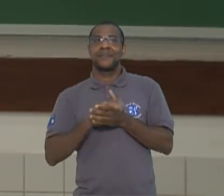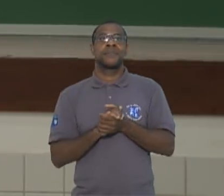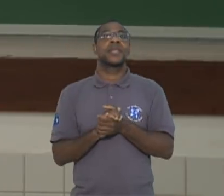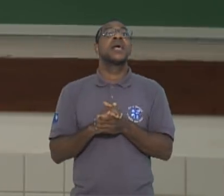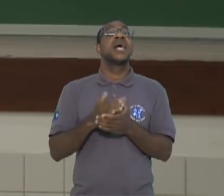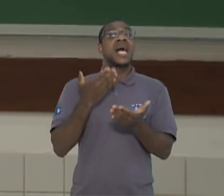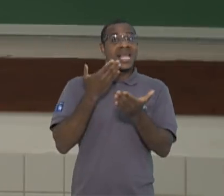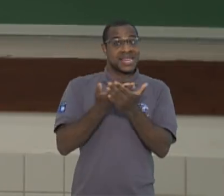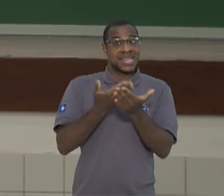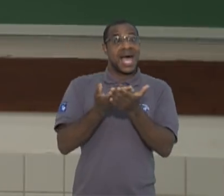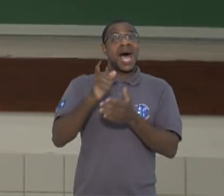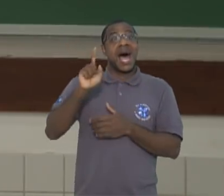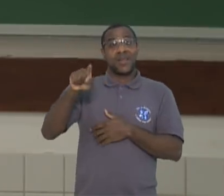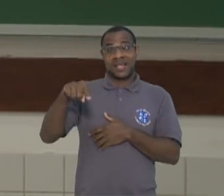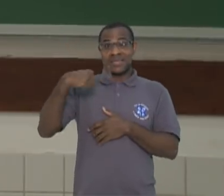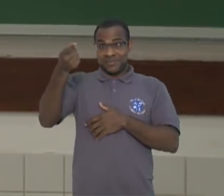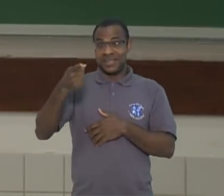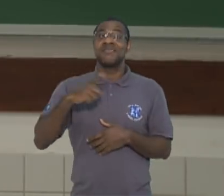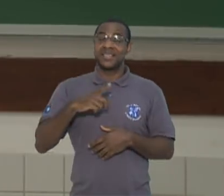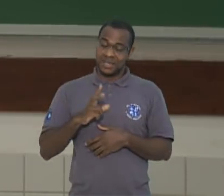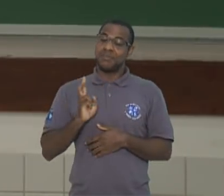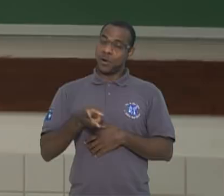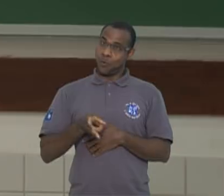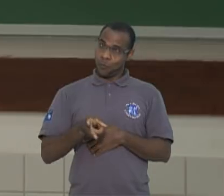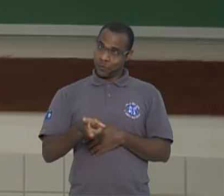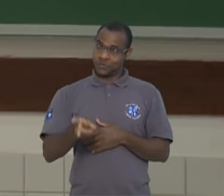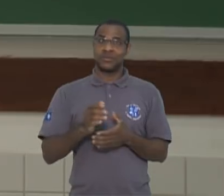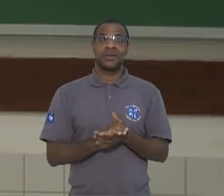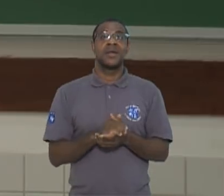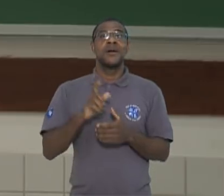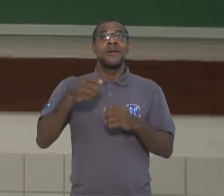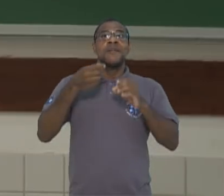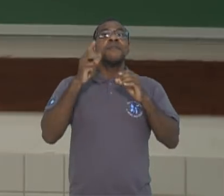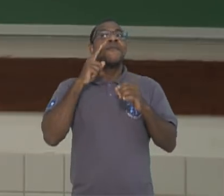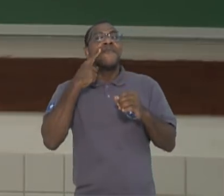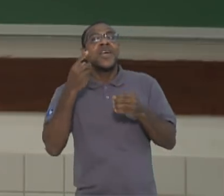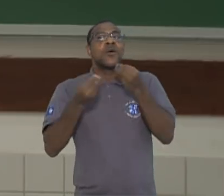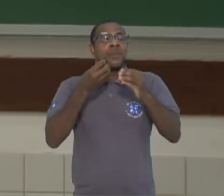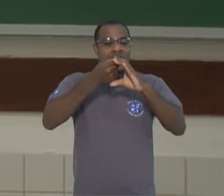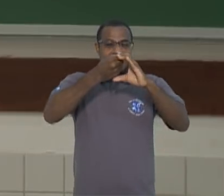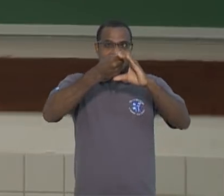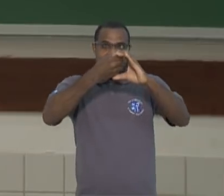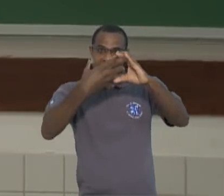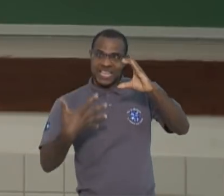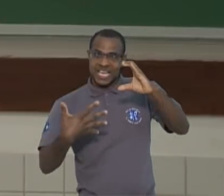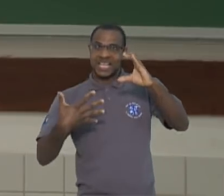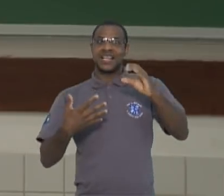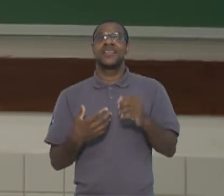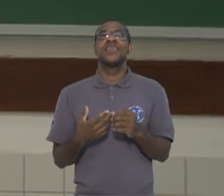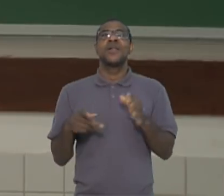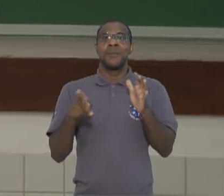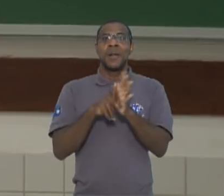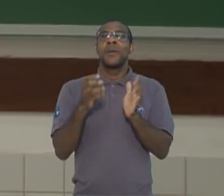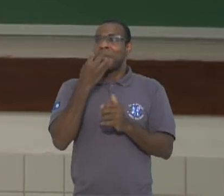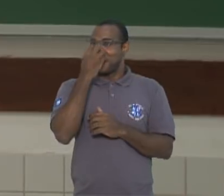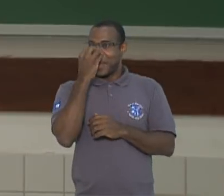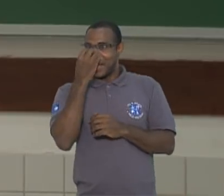continuação dessa atividade para vocês verem como que ficou, né? Essa caracterização aí completa do nosso palhaço.